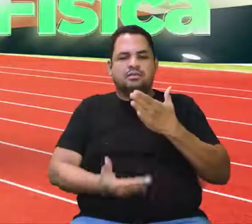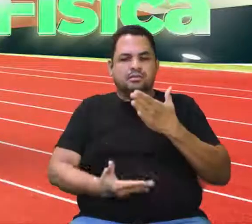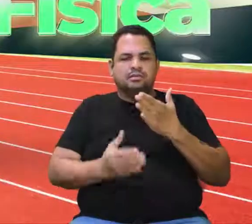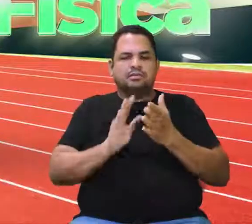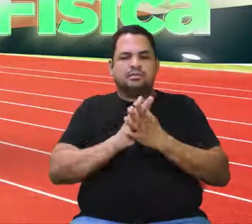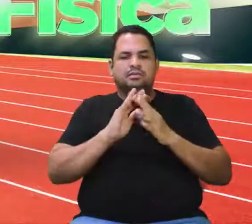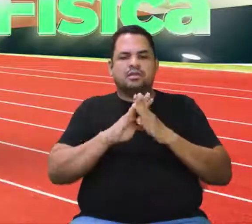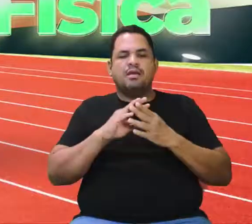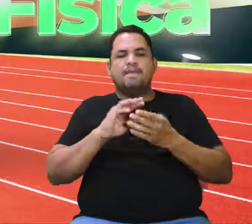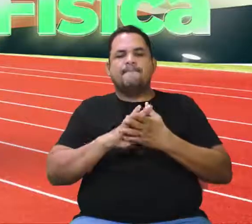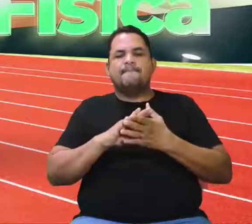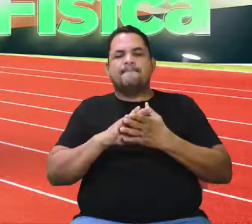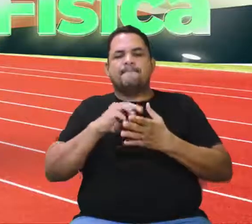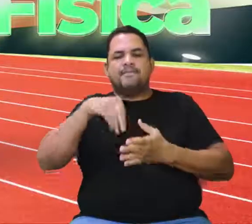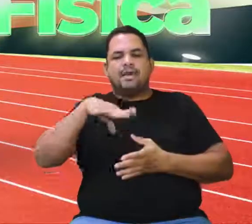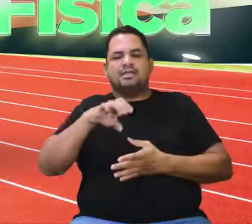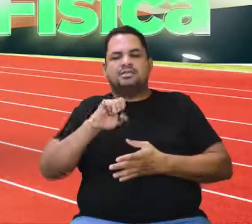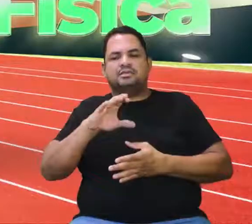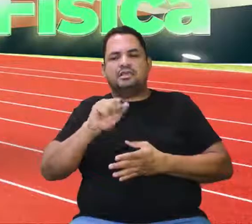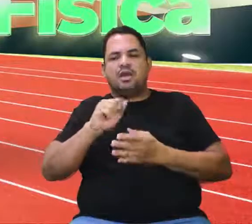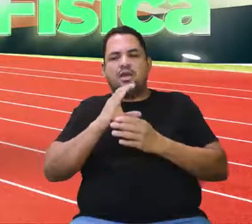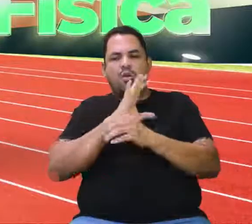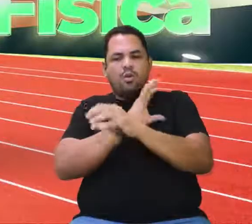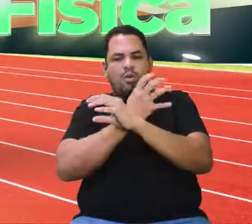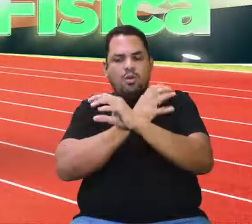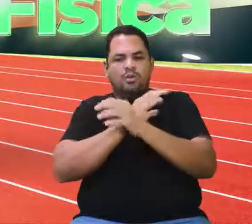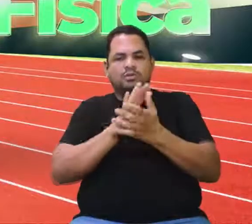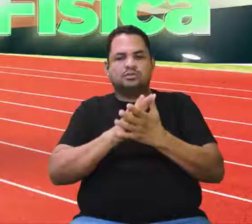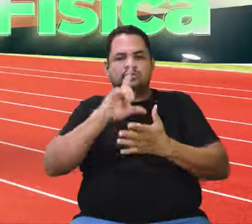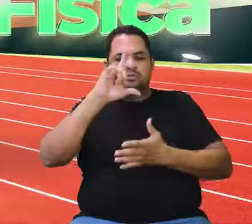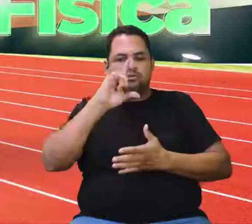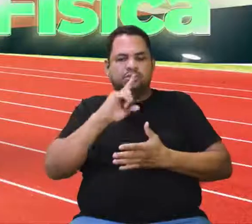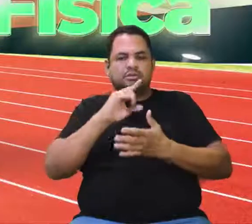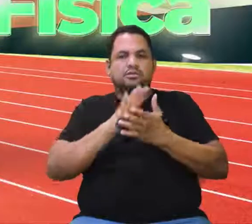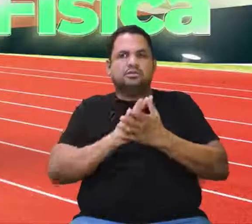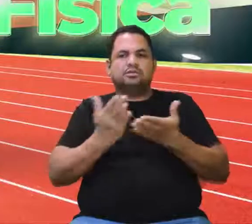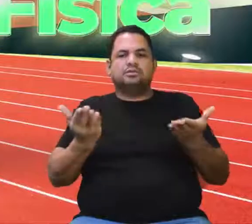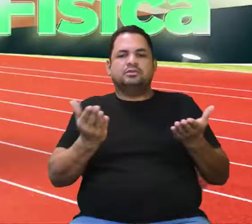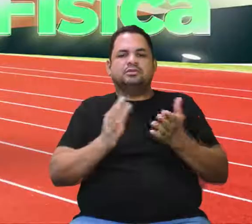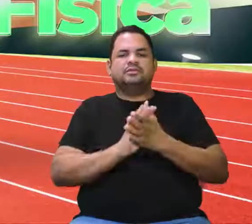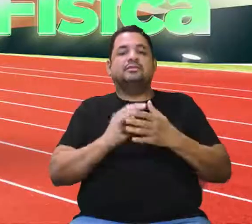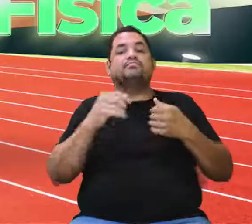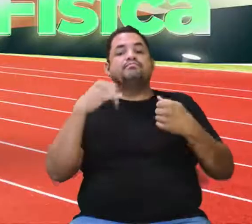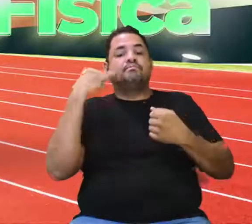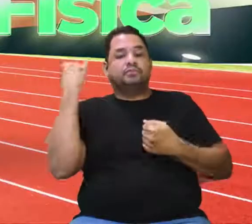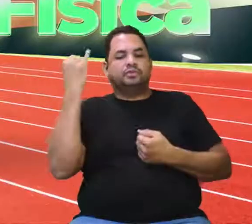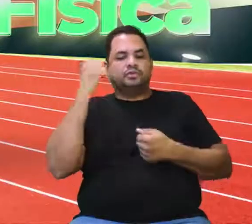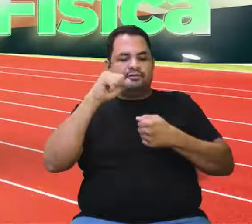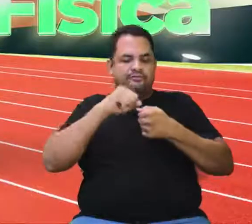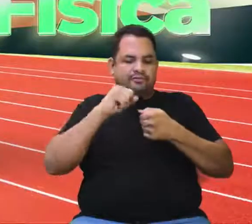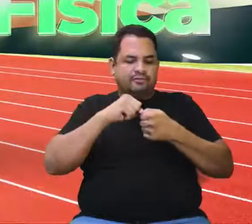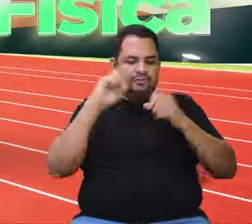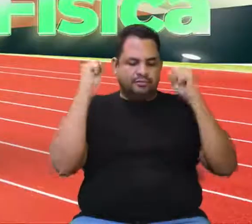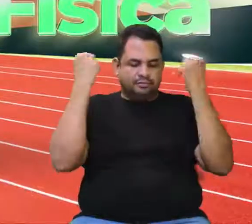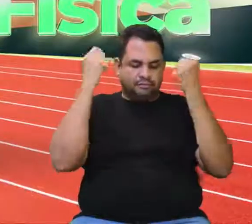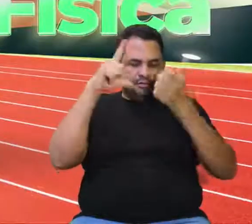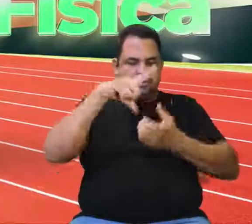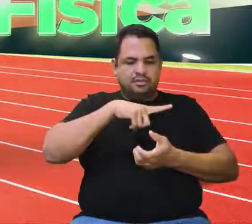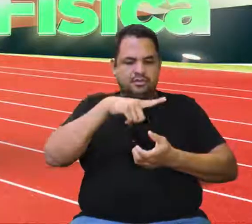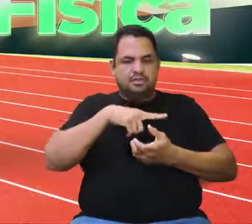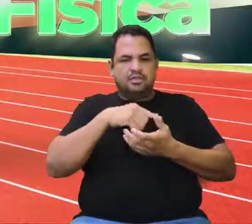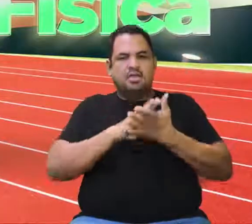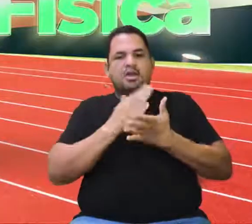perda dessa massa óssea, vai tendo a densidade diminuída. Aí é por isso que é importante fazer o exercício, é importante ter